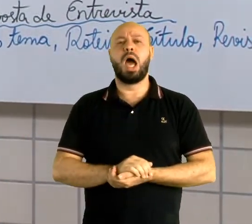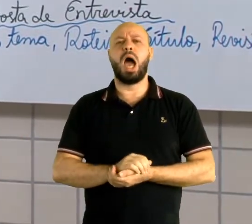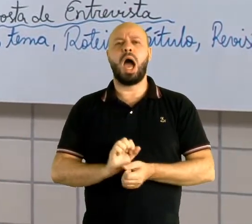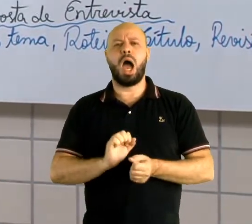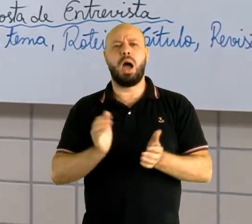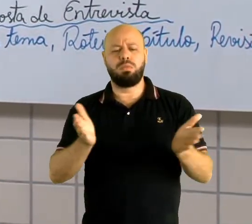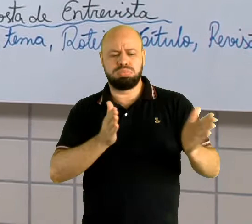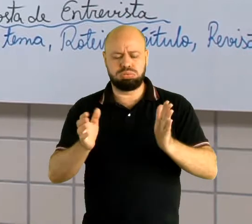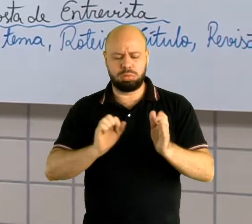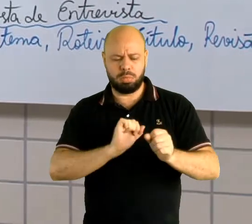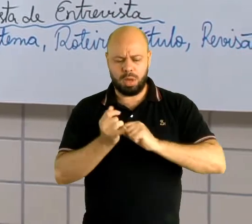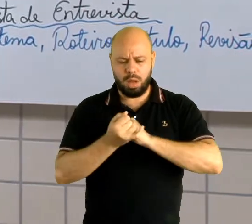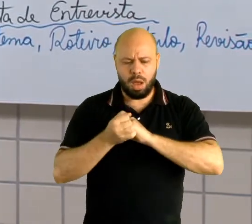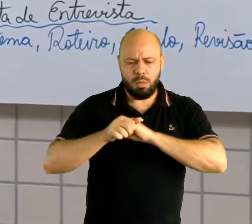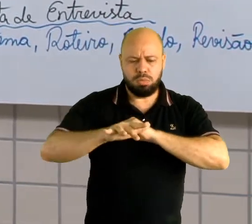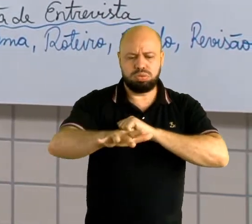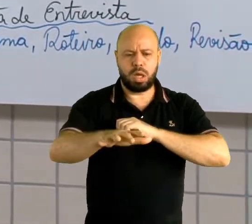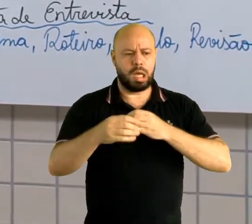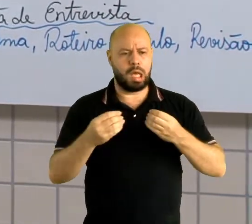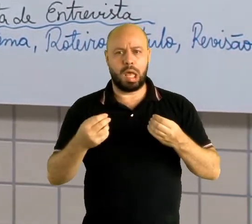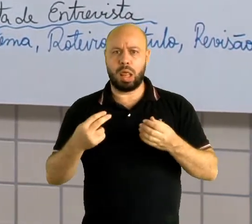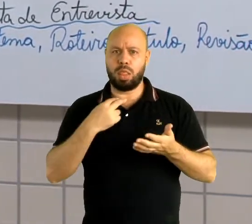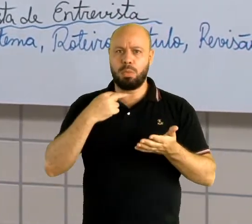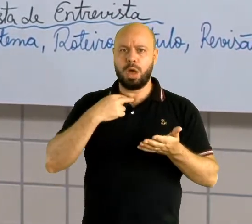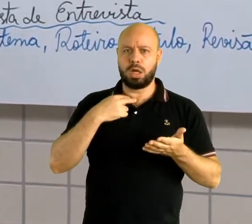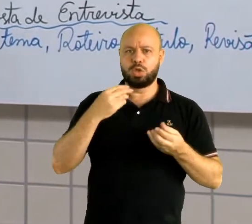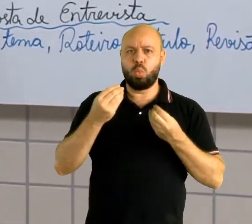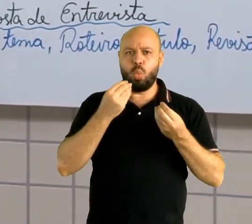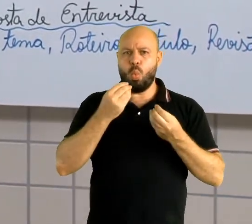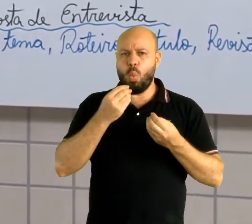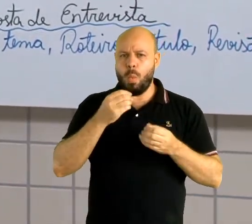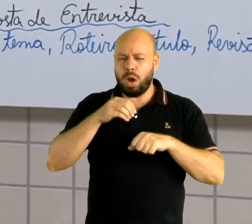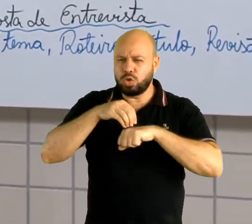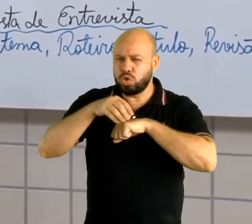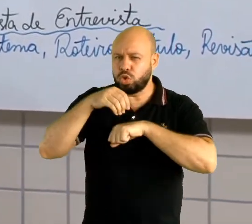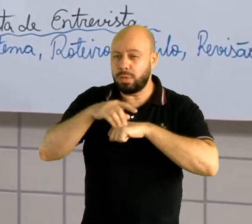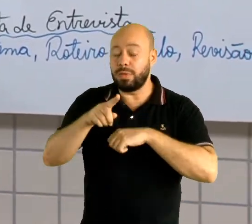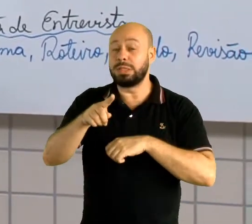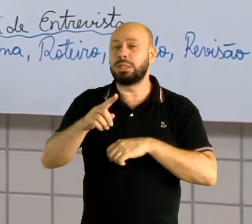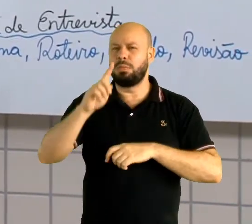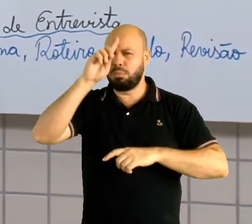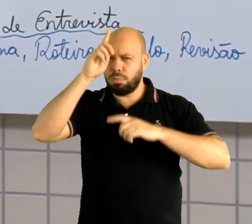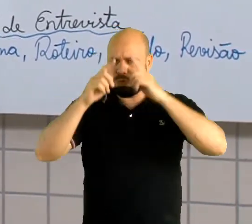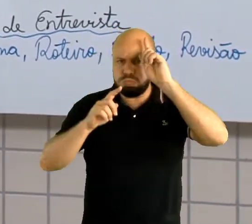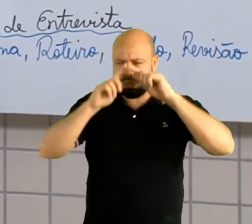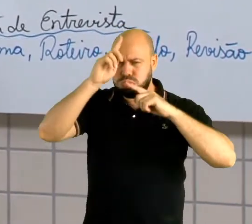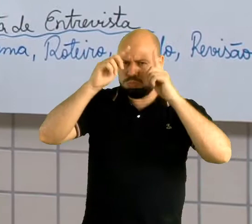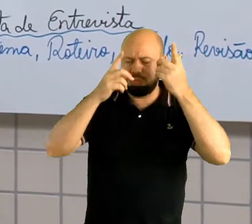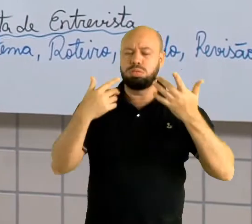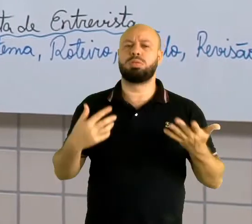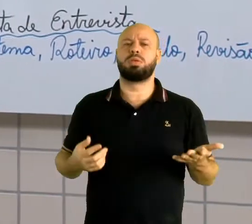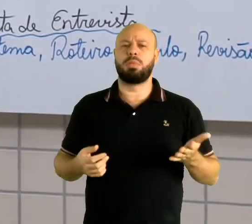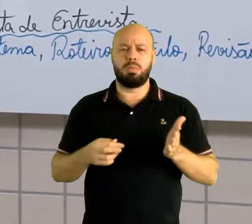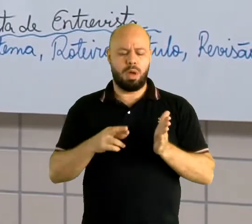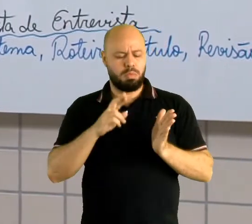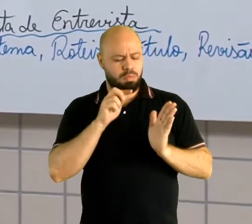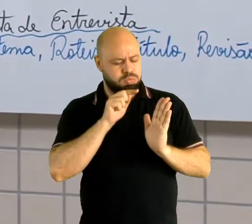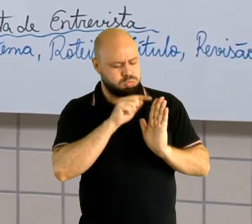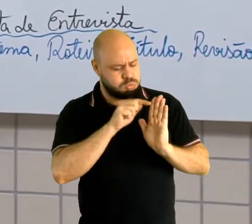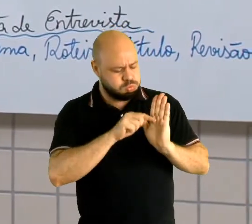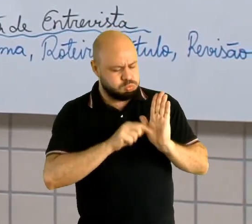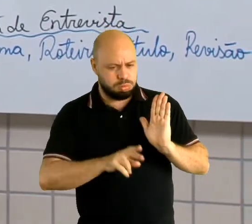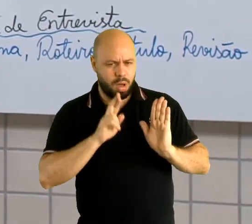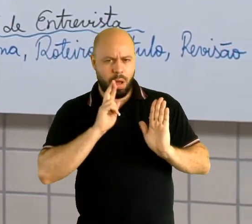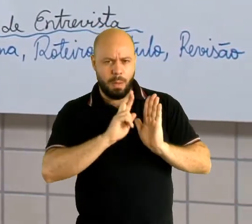fazer entrevistas, o que eu sugiro para vocês? Vocês vão criar a sua entrevista, o seu roteiro, definir o